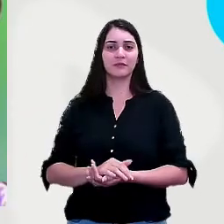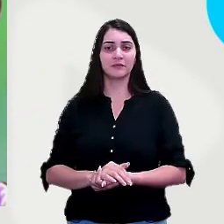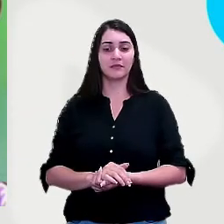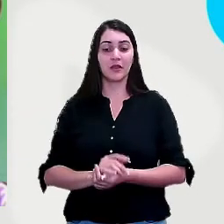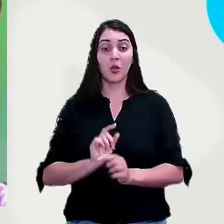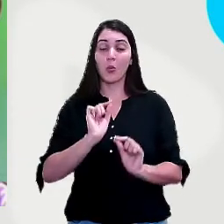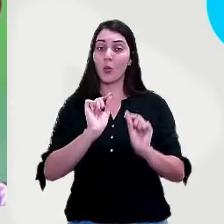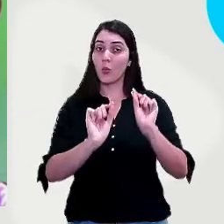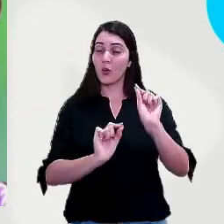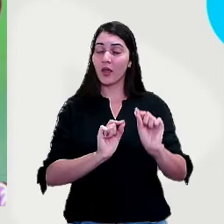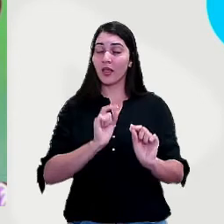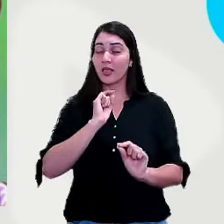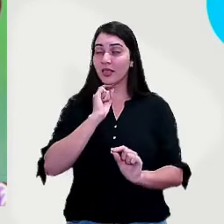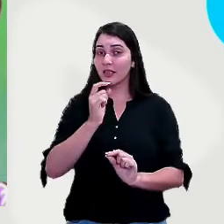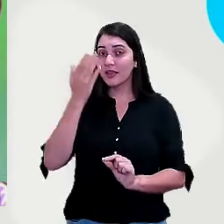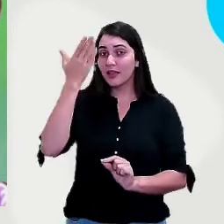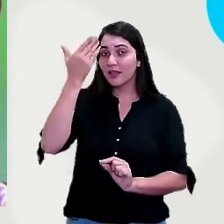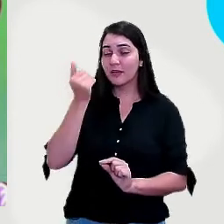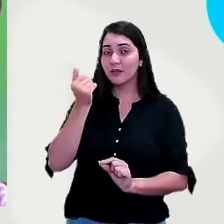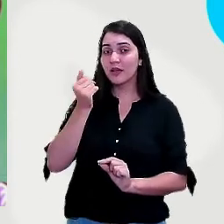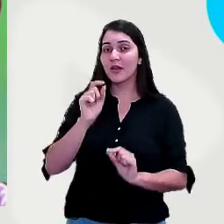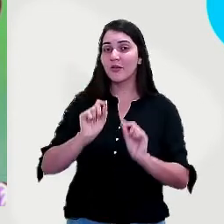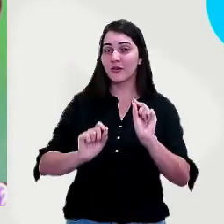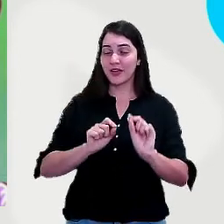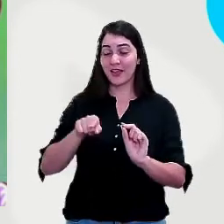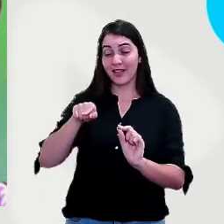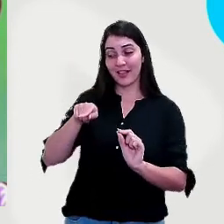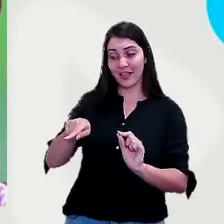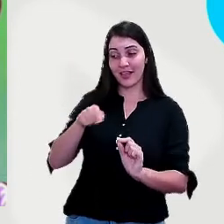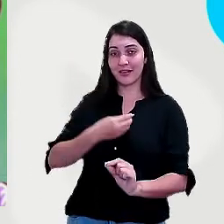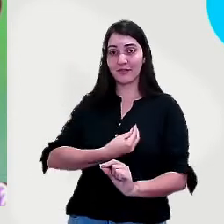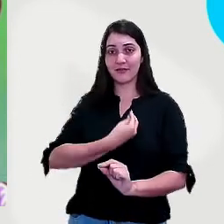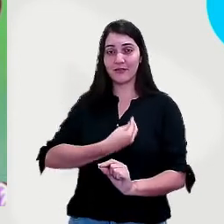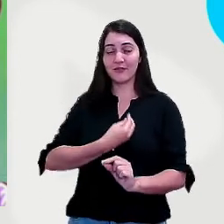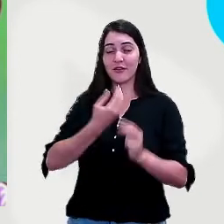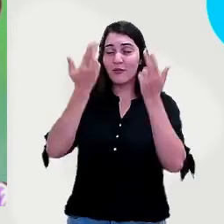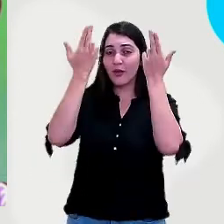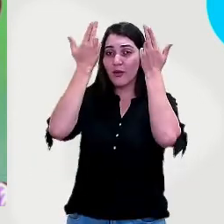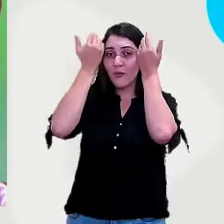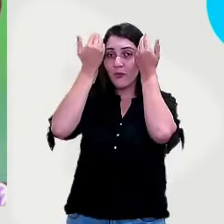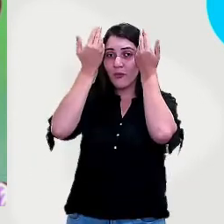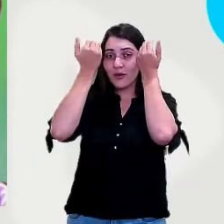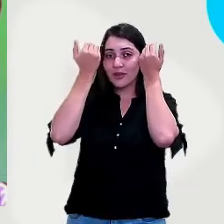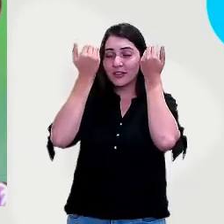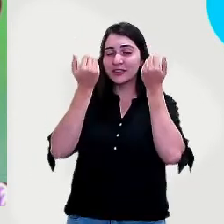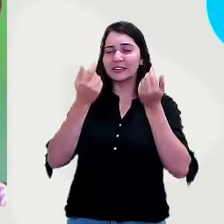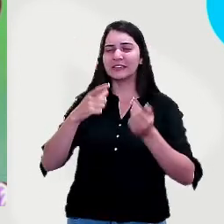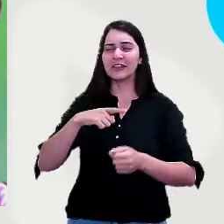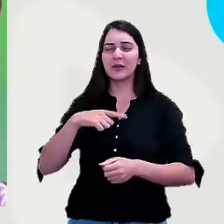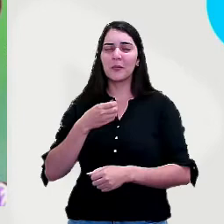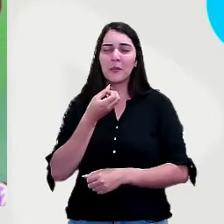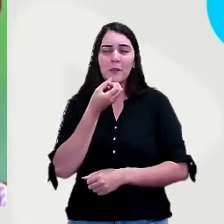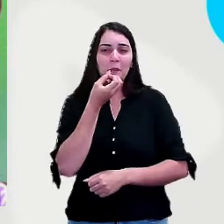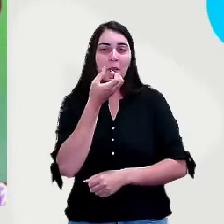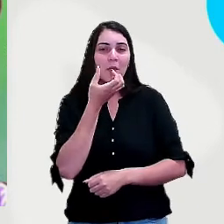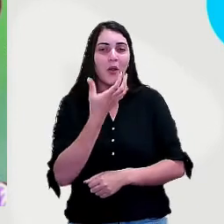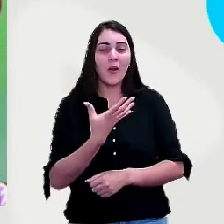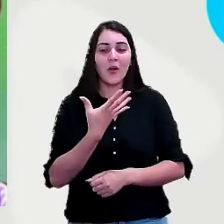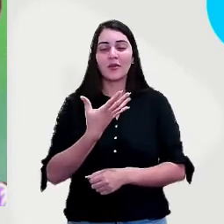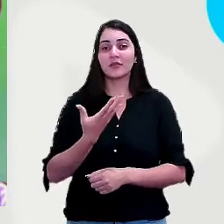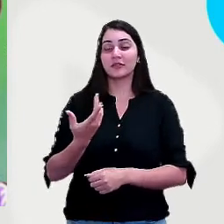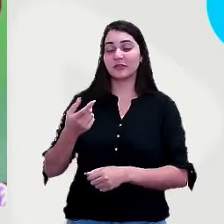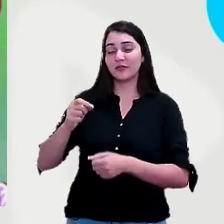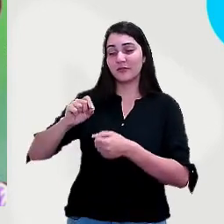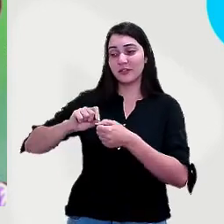O que ninguém sabia era que lá morava uma coelha, cheia de bondade, que fazia ovos